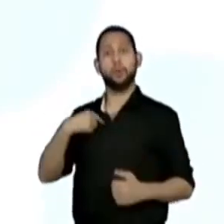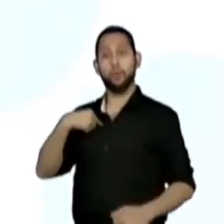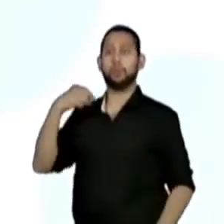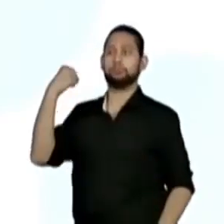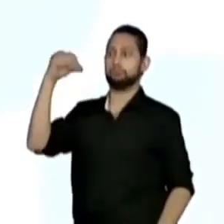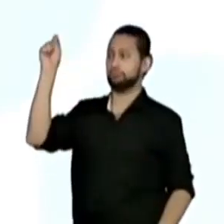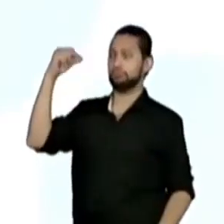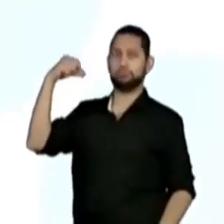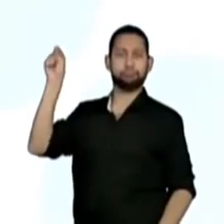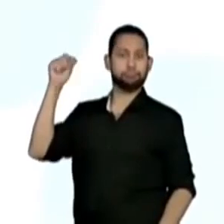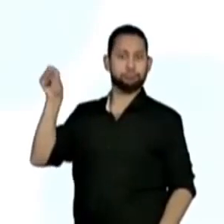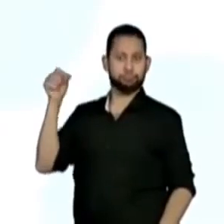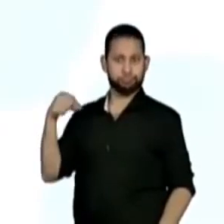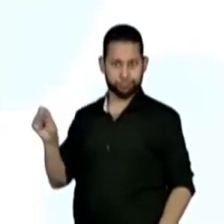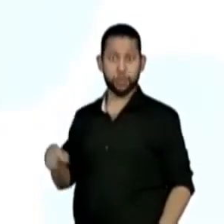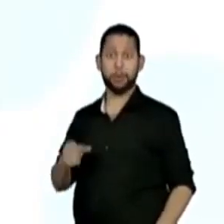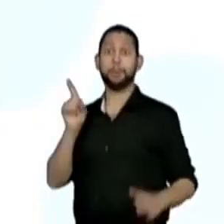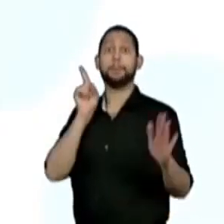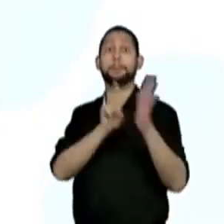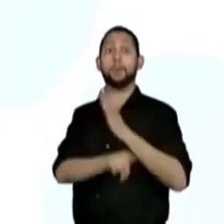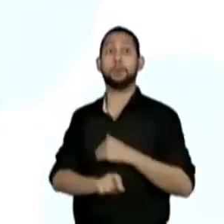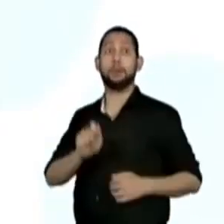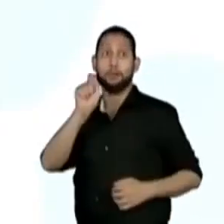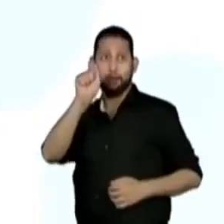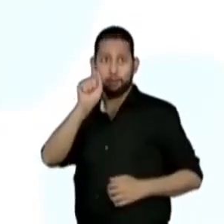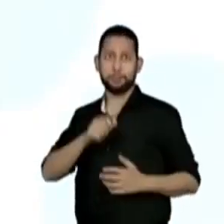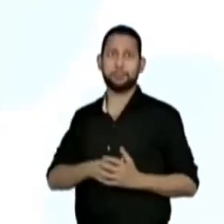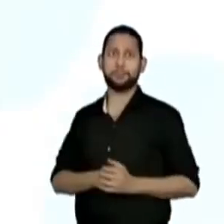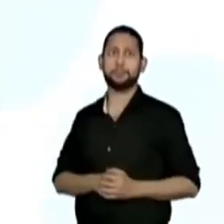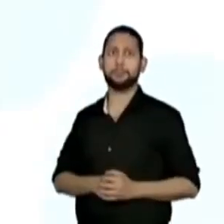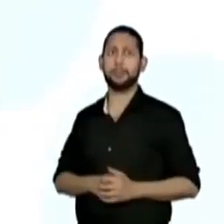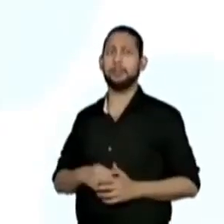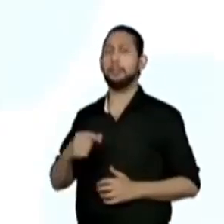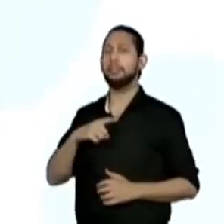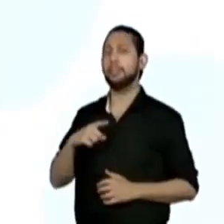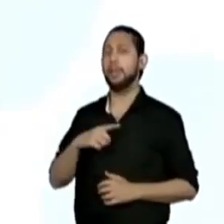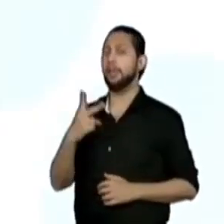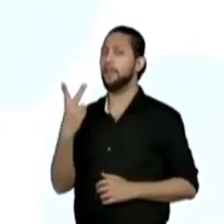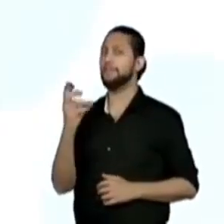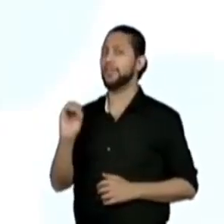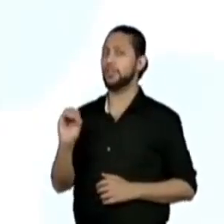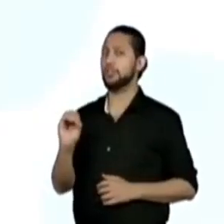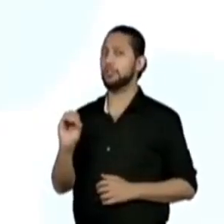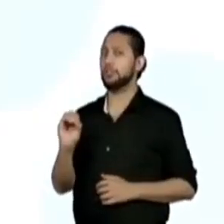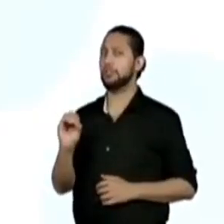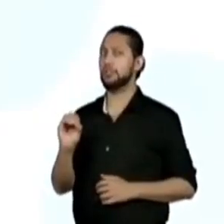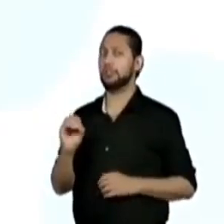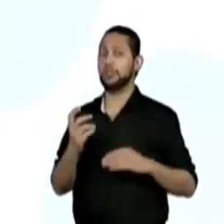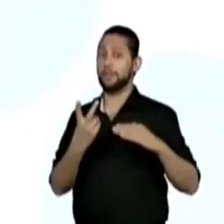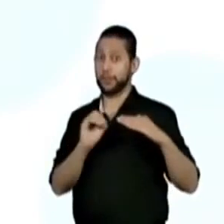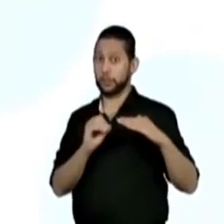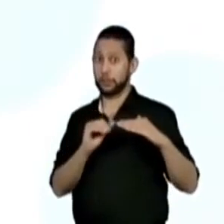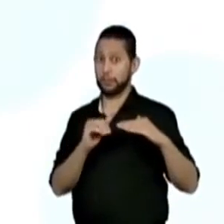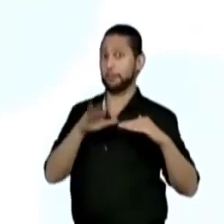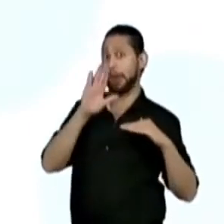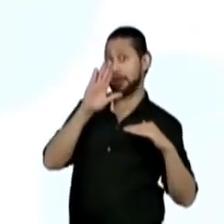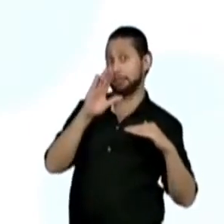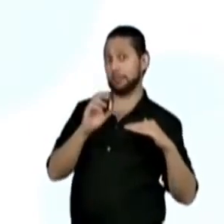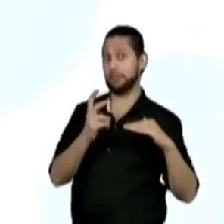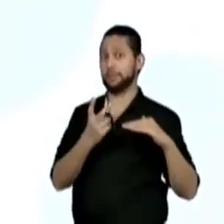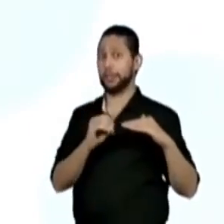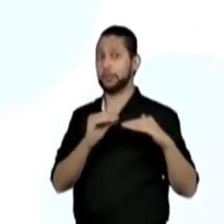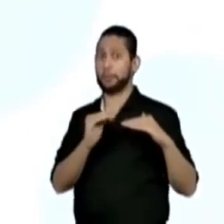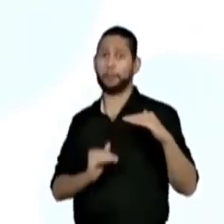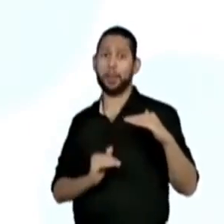aqui pergunta a você acha que há 20 peças mais de 20 peças